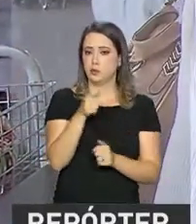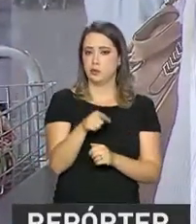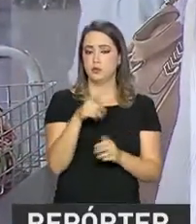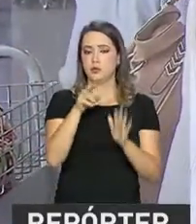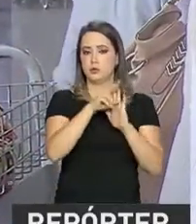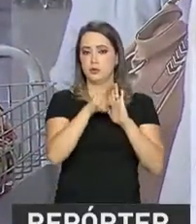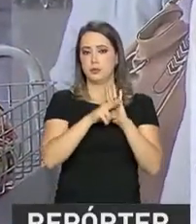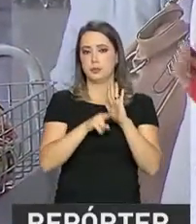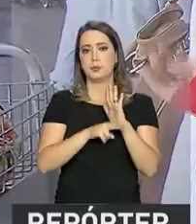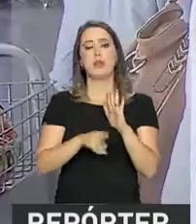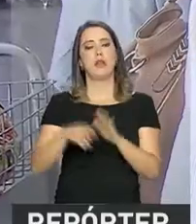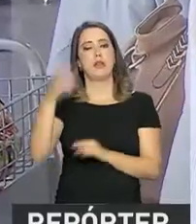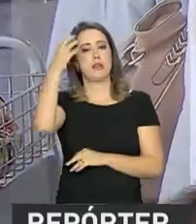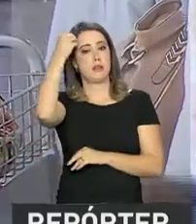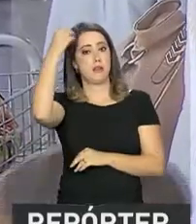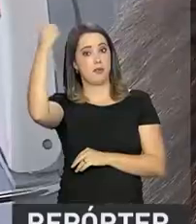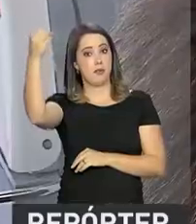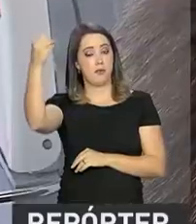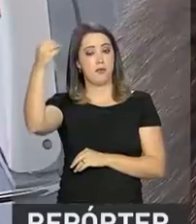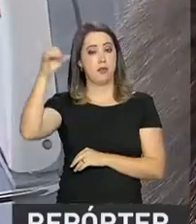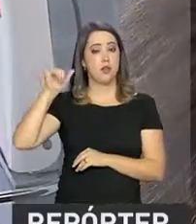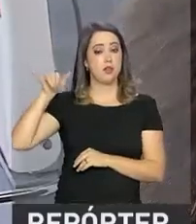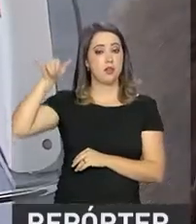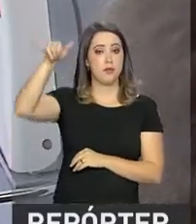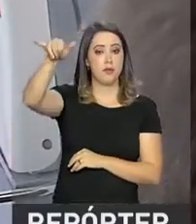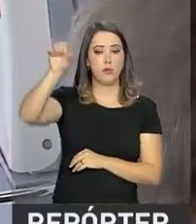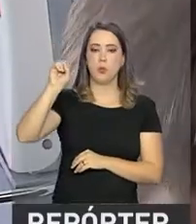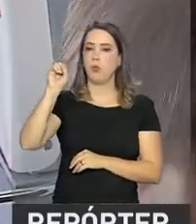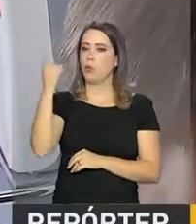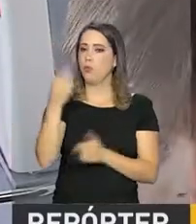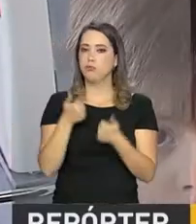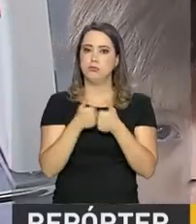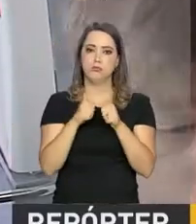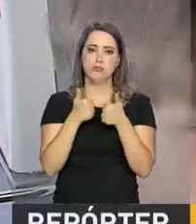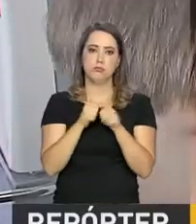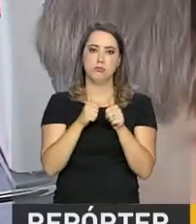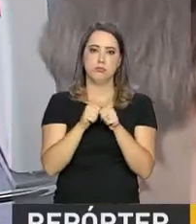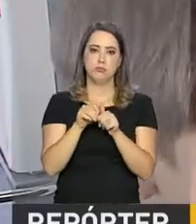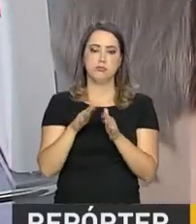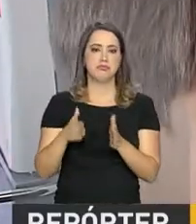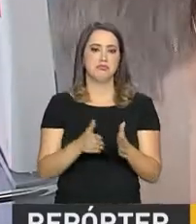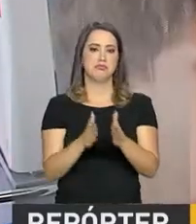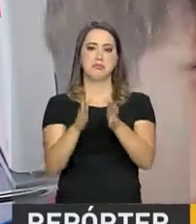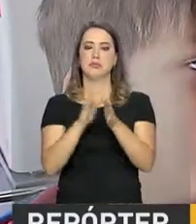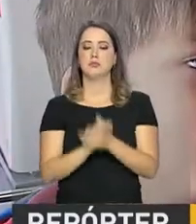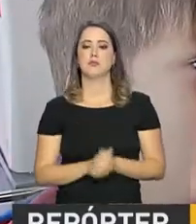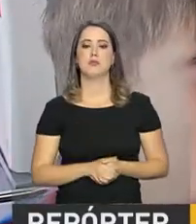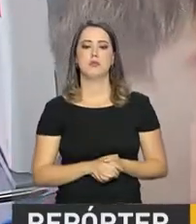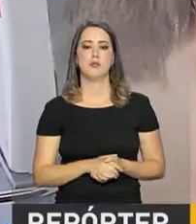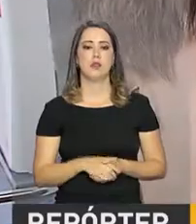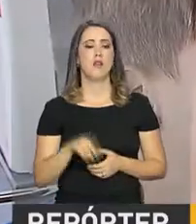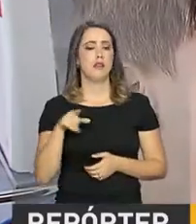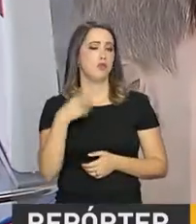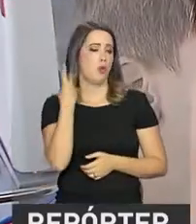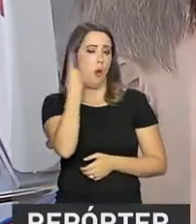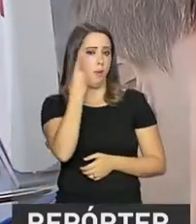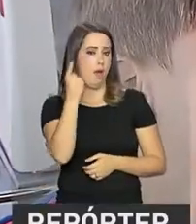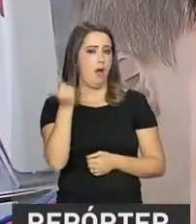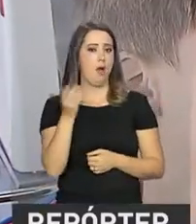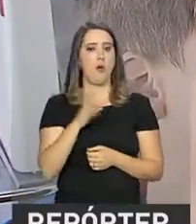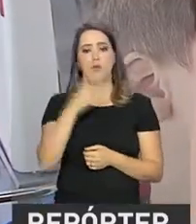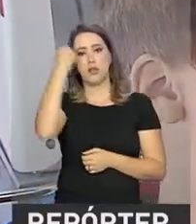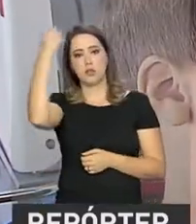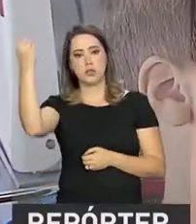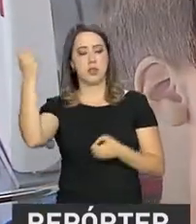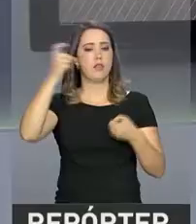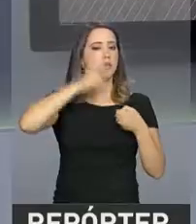para o transporte aéreo e terrestre. Para mim, assim, foi bem confortável, foi tranquilo. Eu fui, voltei, fiz escala, não teve